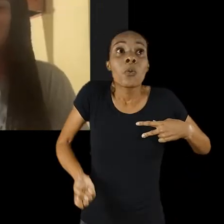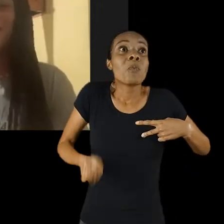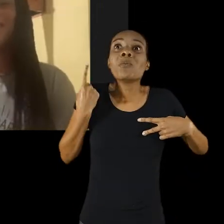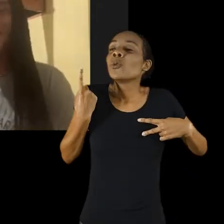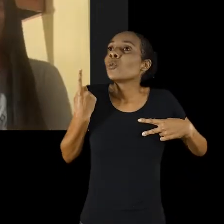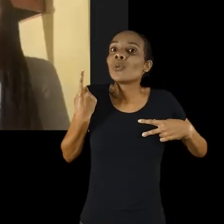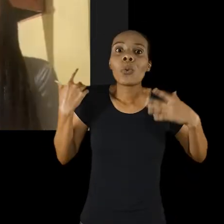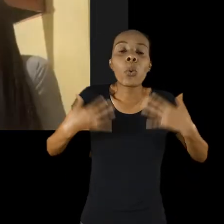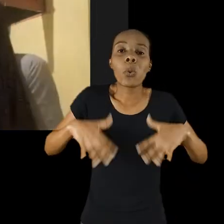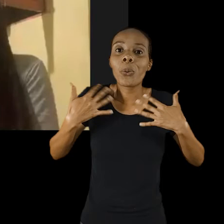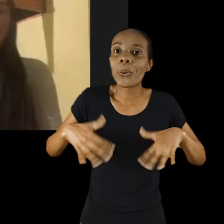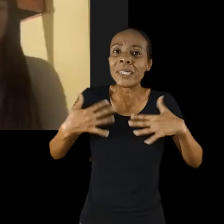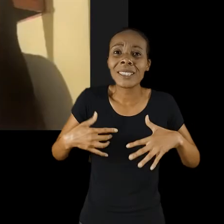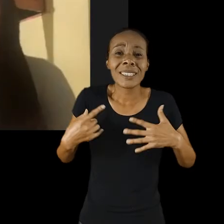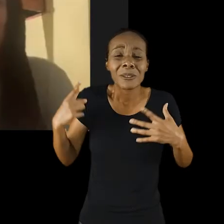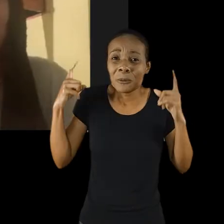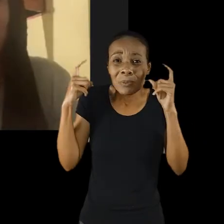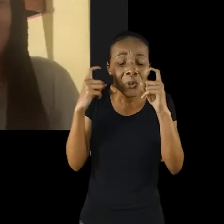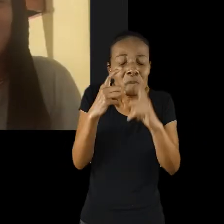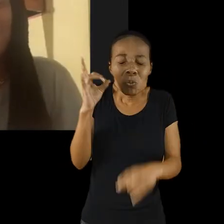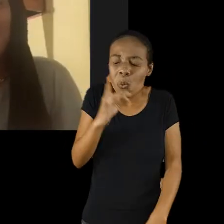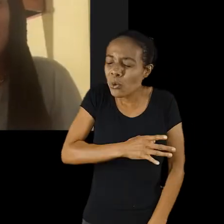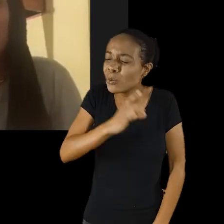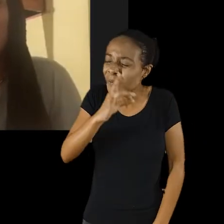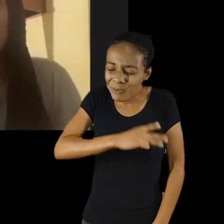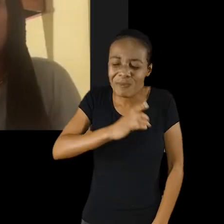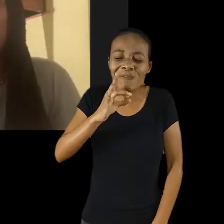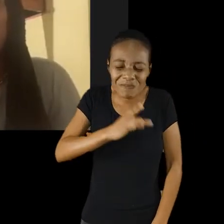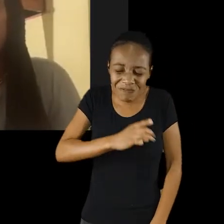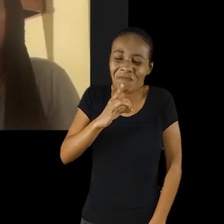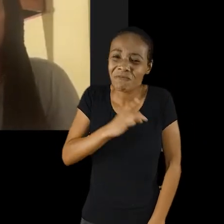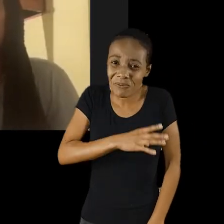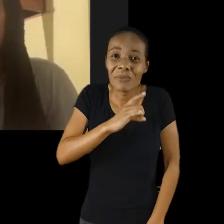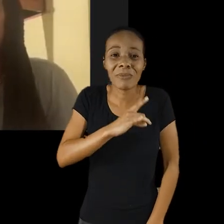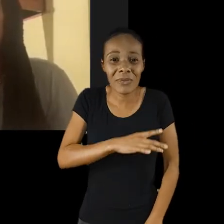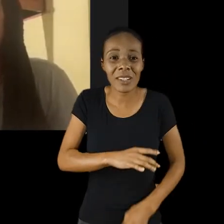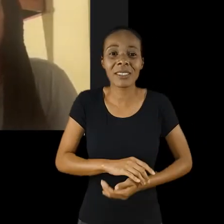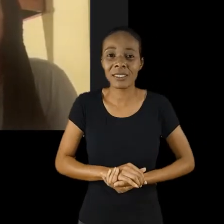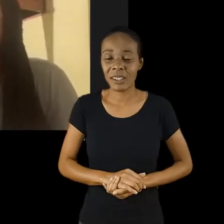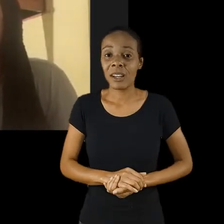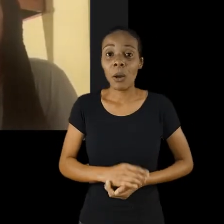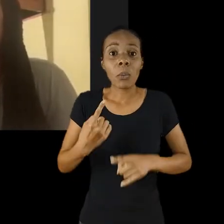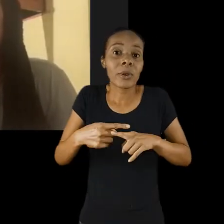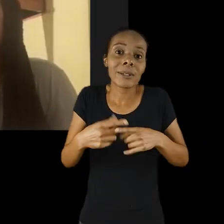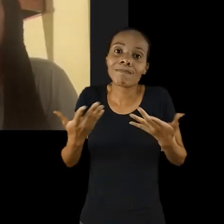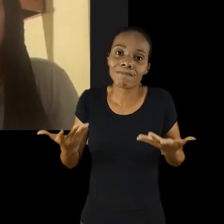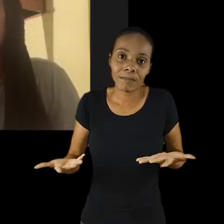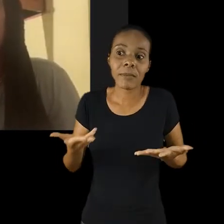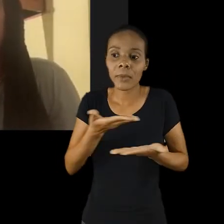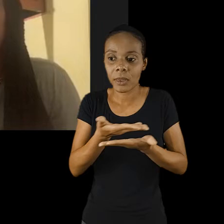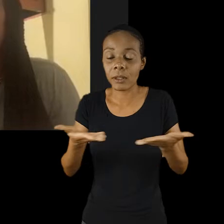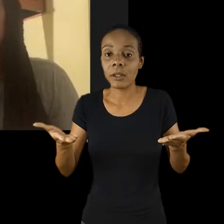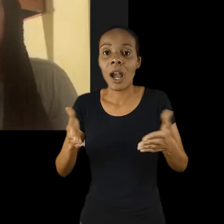conhecer, né? Eu tenho muito medo, meu amor, muito. E porque é isso, né? Quando a gente